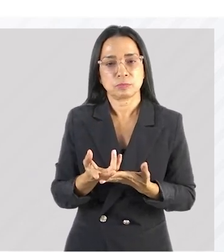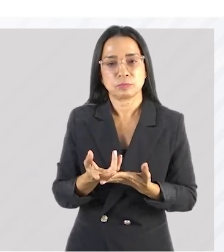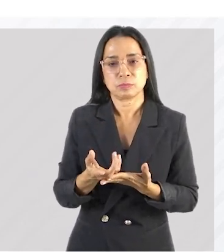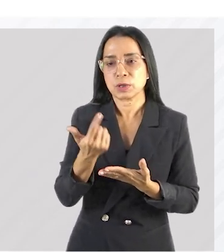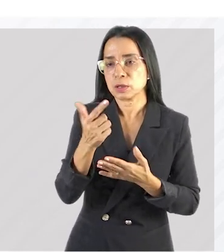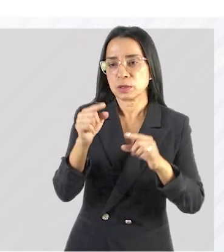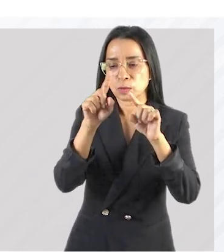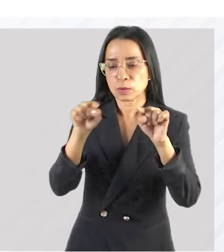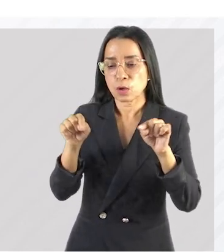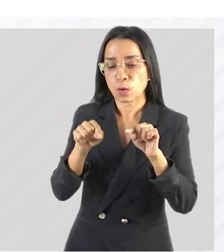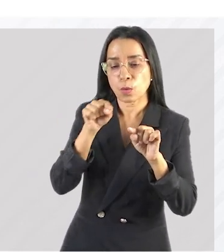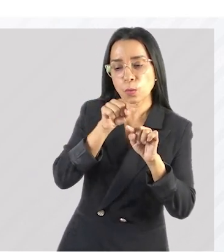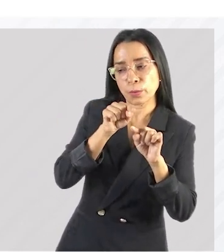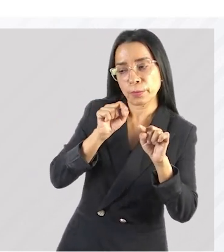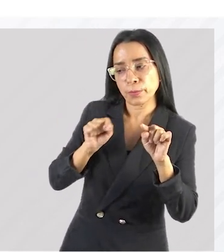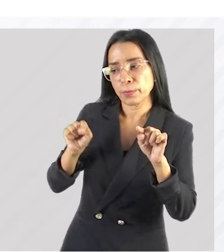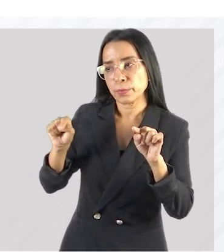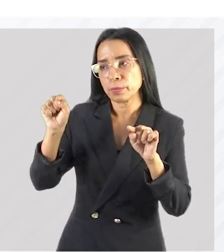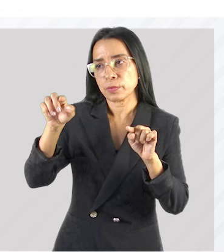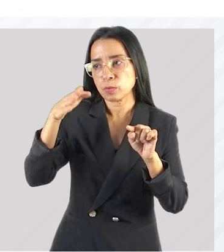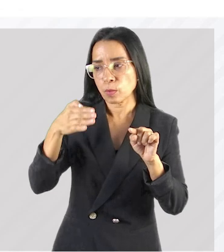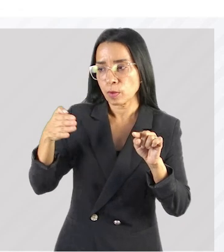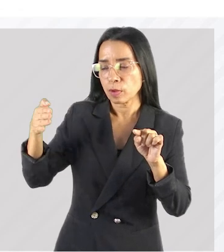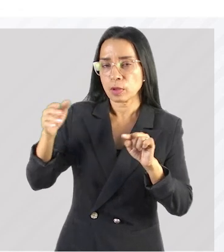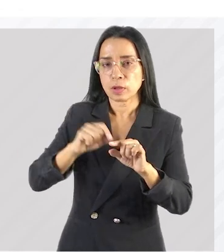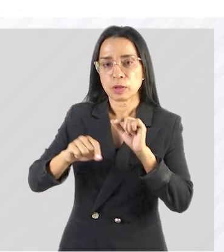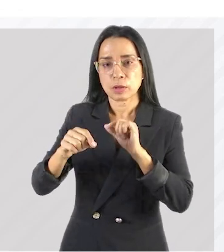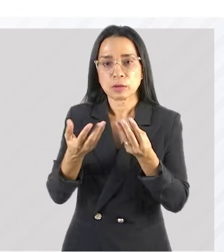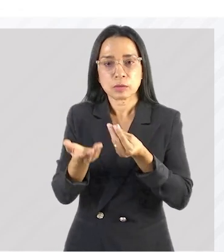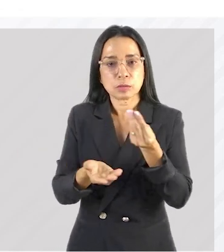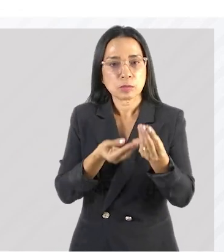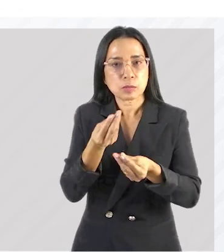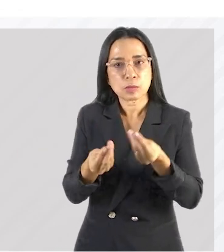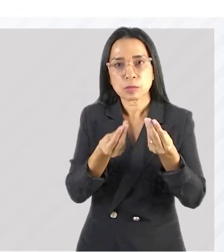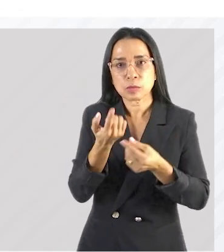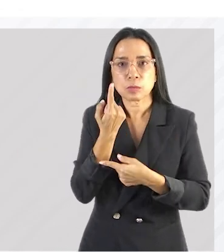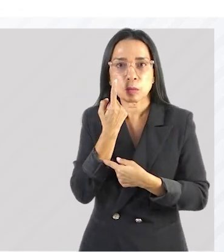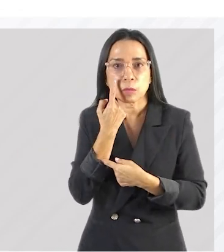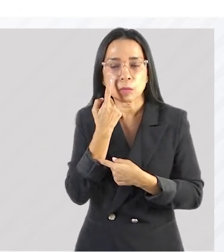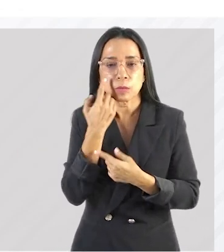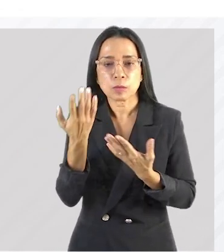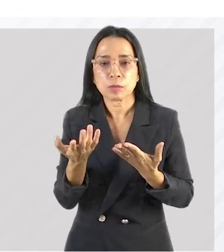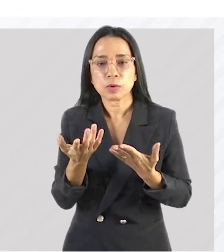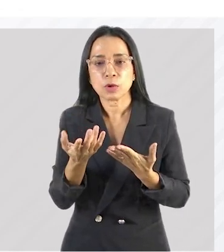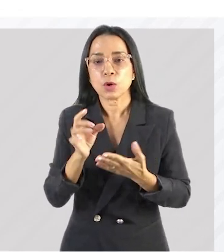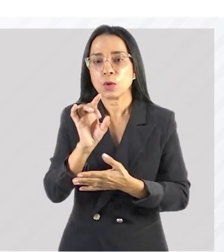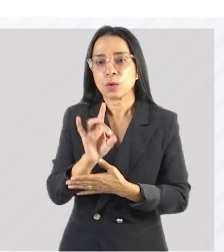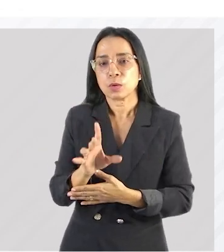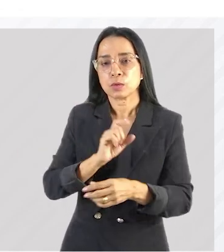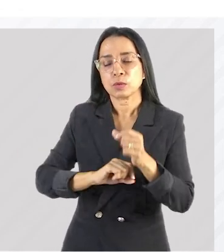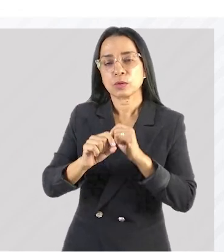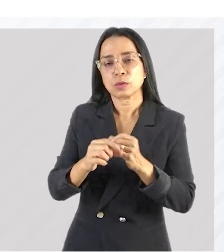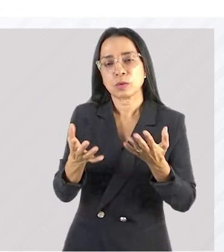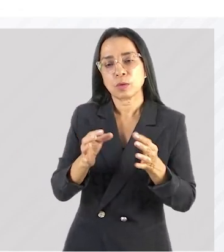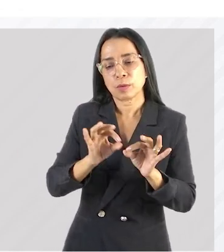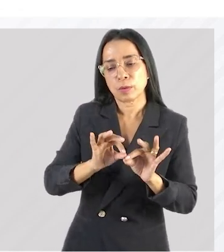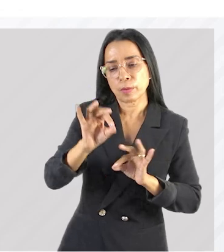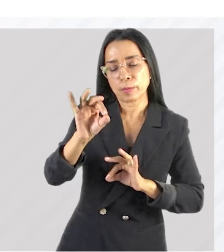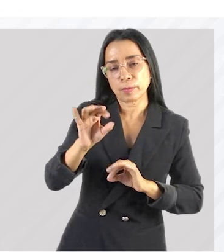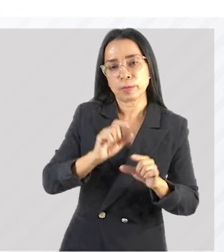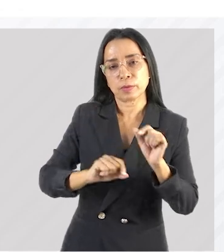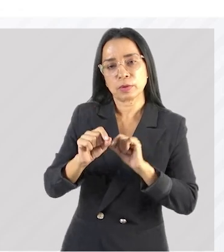orifício interno, nessas condições a área do triângulo considerado apenas para medida de